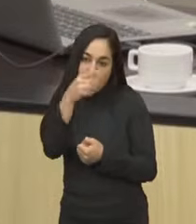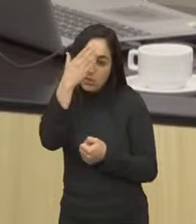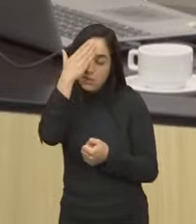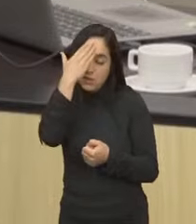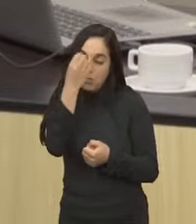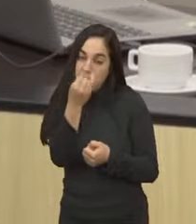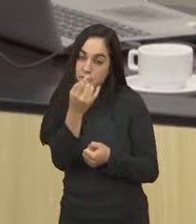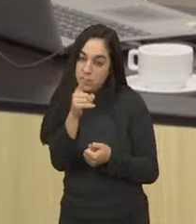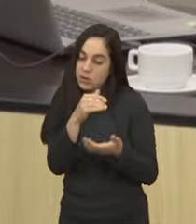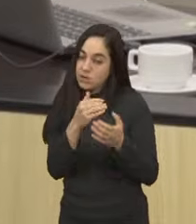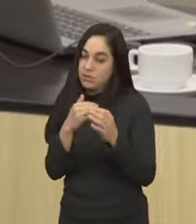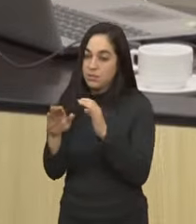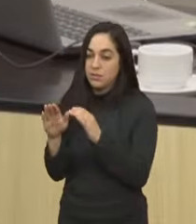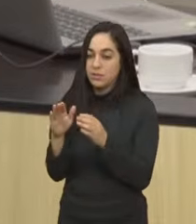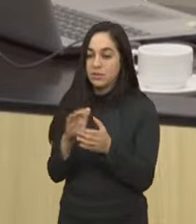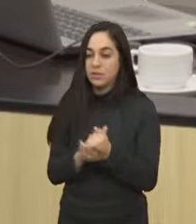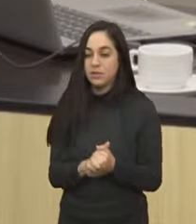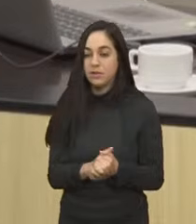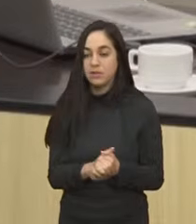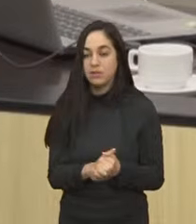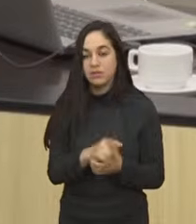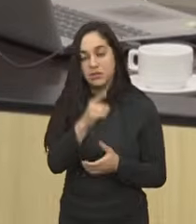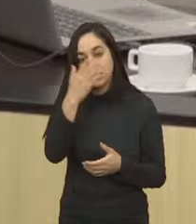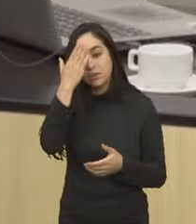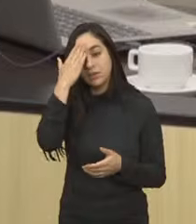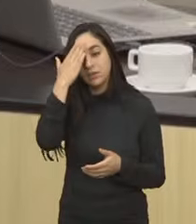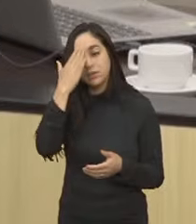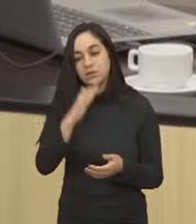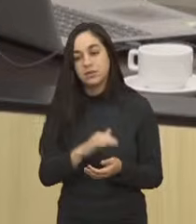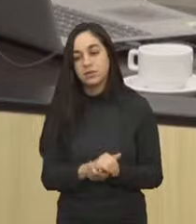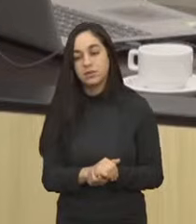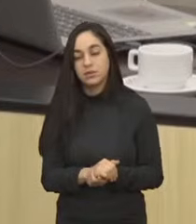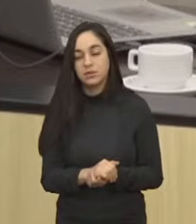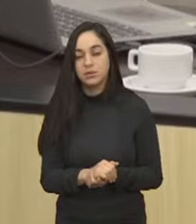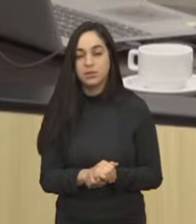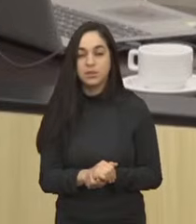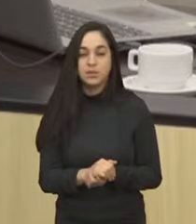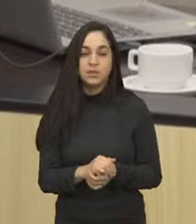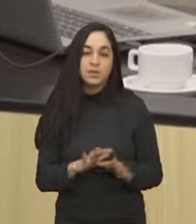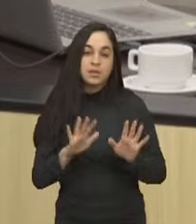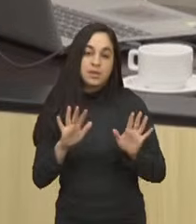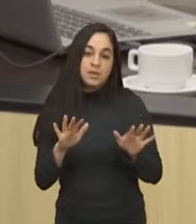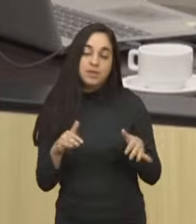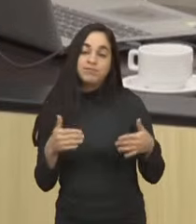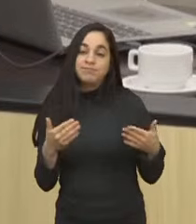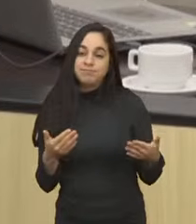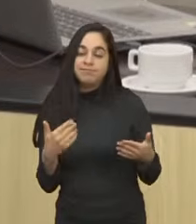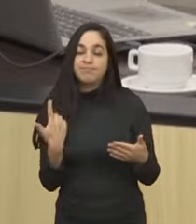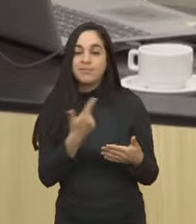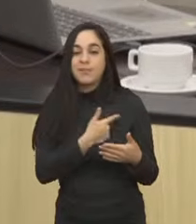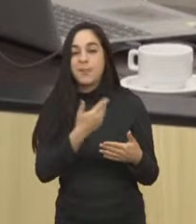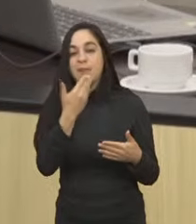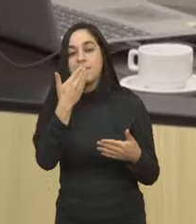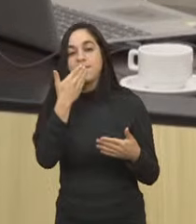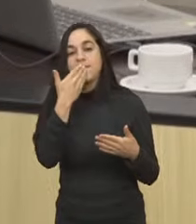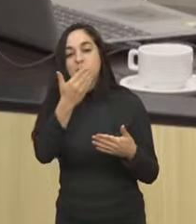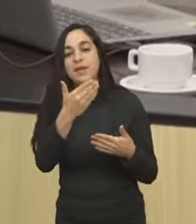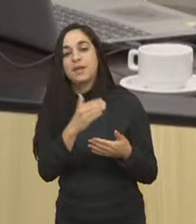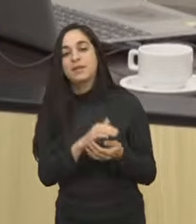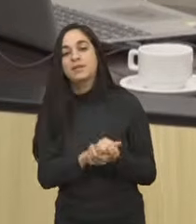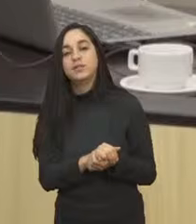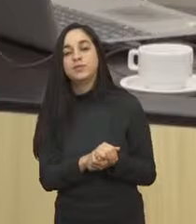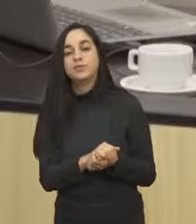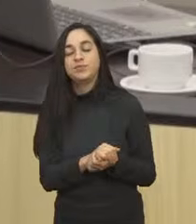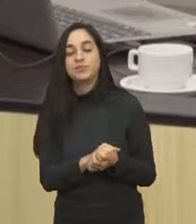você encaminhou, né? Você tem essa noção. Mas, enfim, mas a gente pede essa